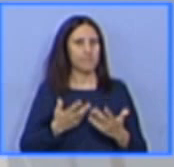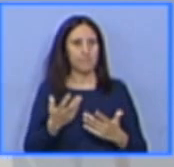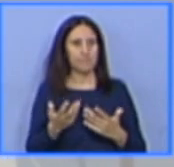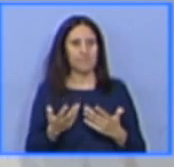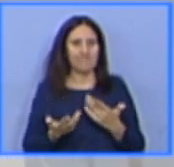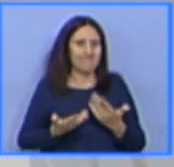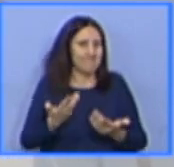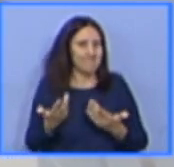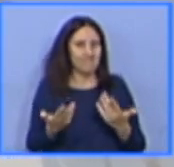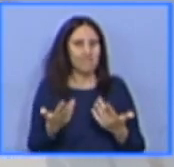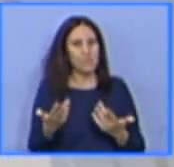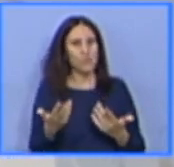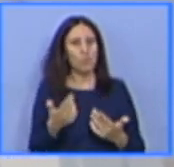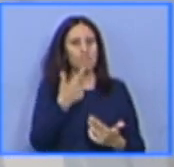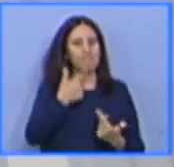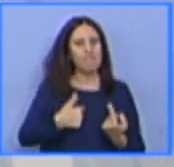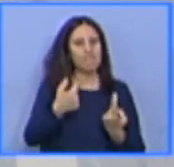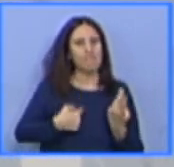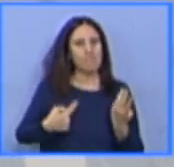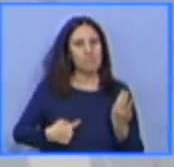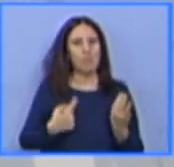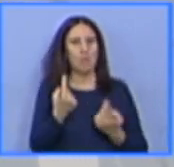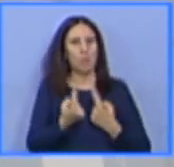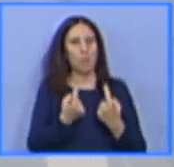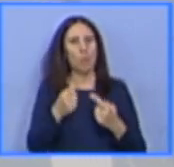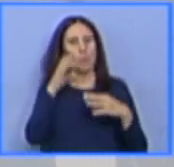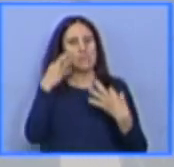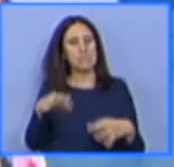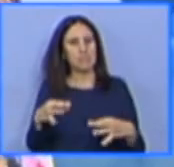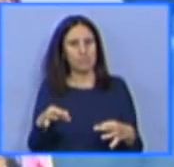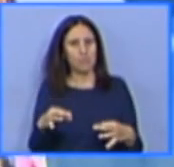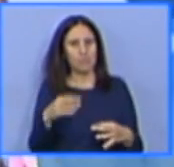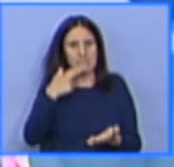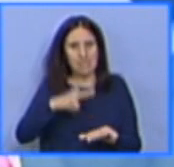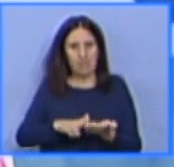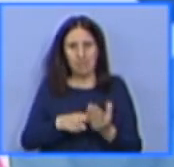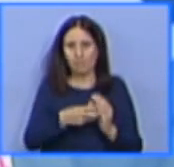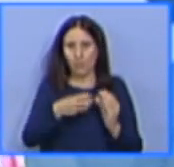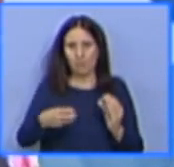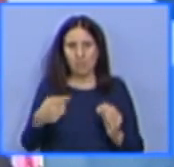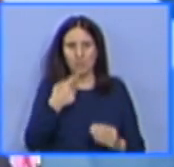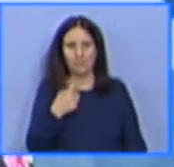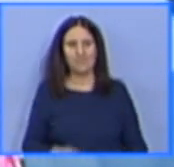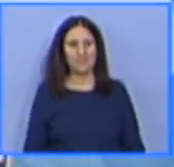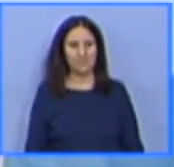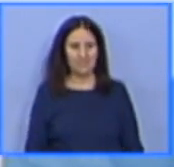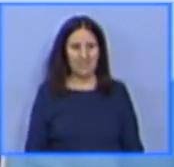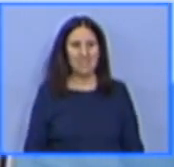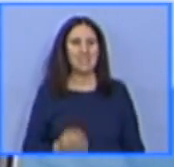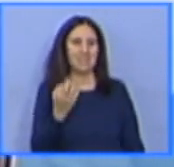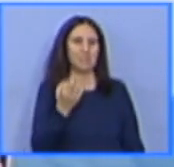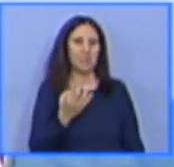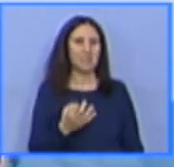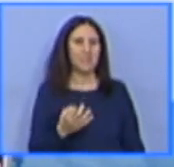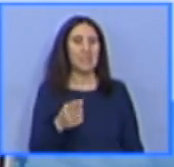algumas imagens que são avançadas ou abordagens simplistas de uma realidade que é muito complexa, não é? Isso das abordagens